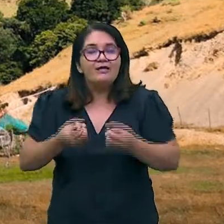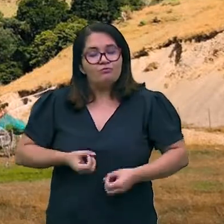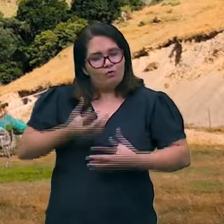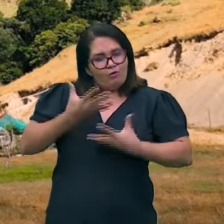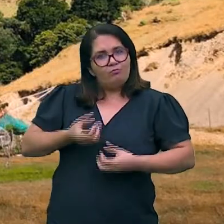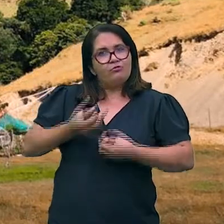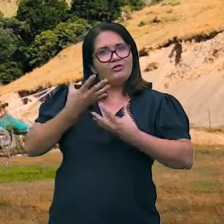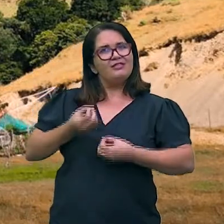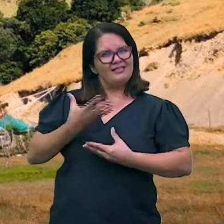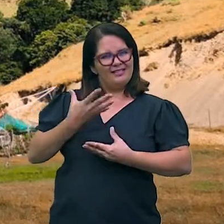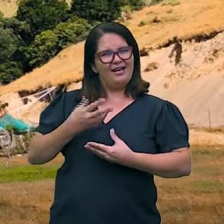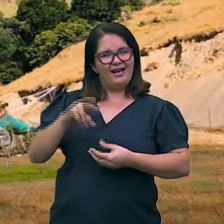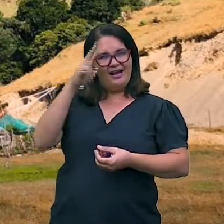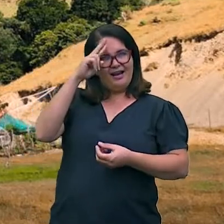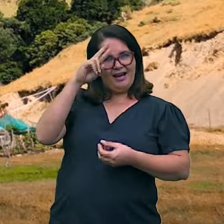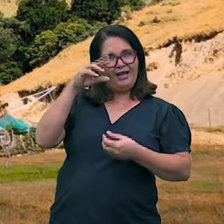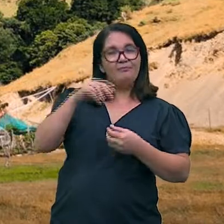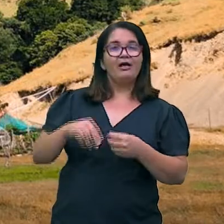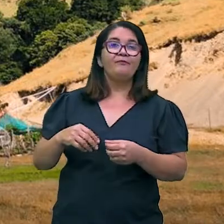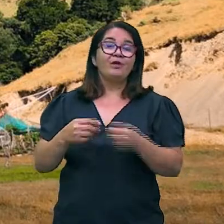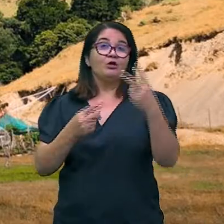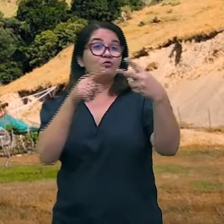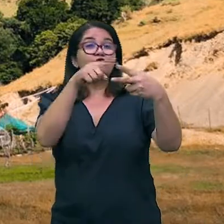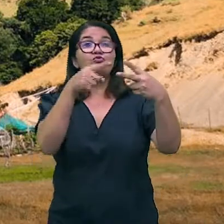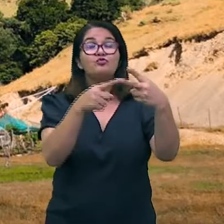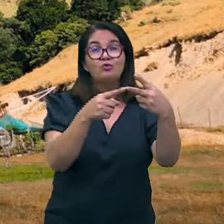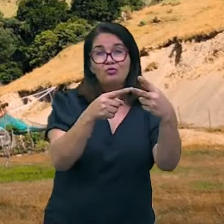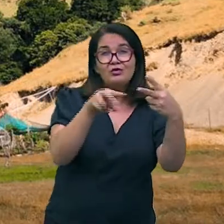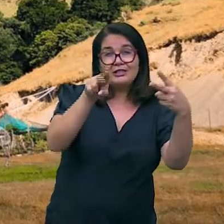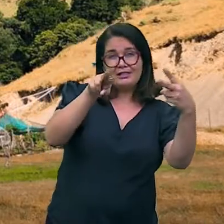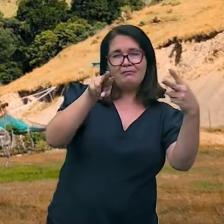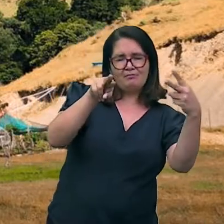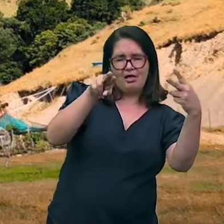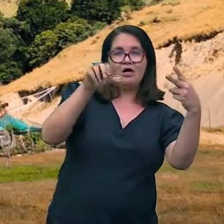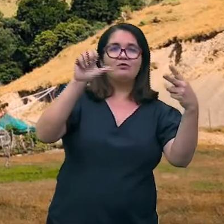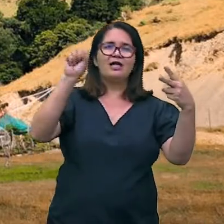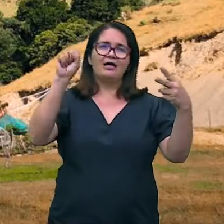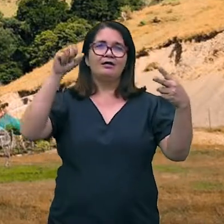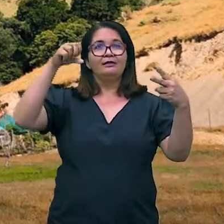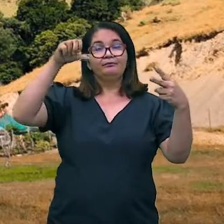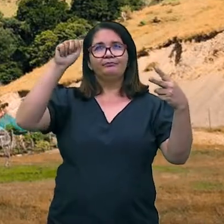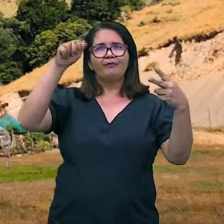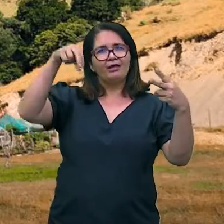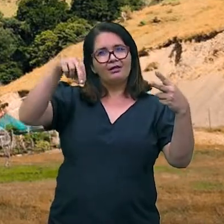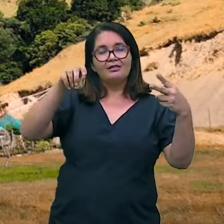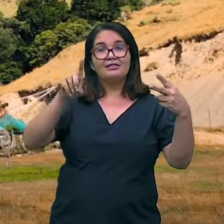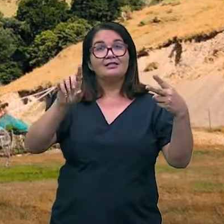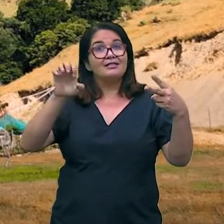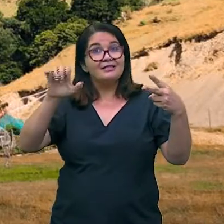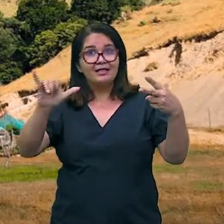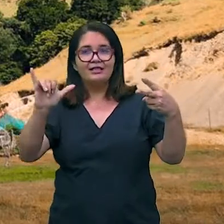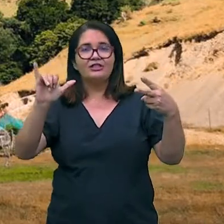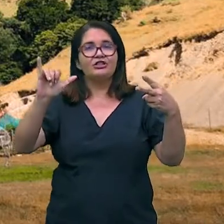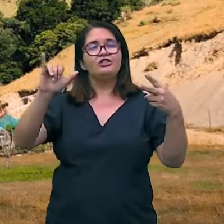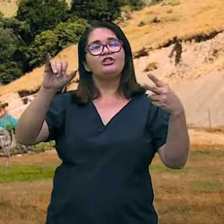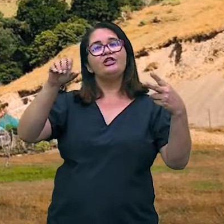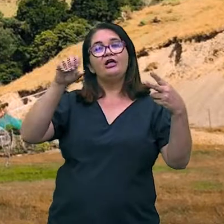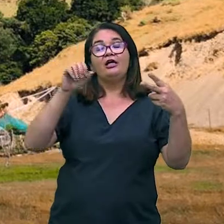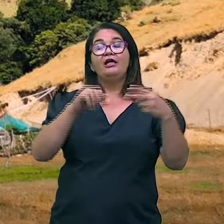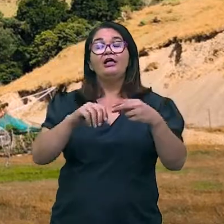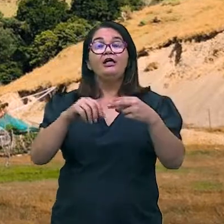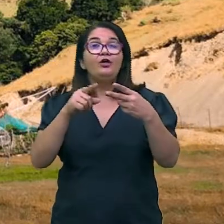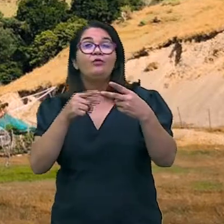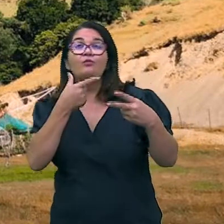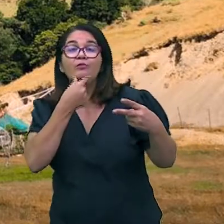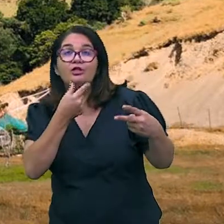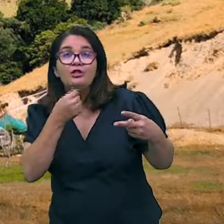dupla Sandy Júnior, né? E eles são recheados de sinestesia. Ao descrever um lugar no meio do nada,